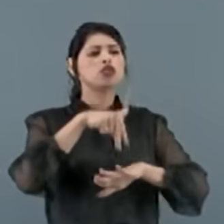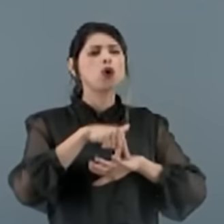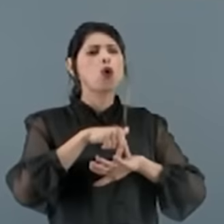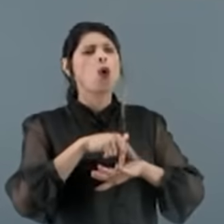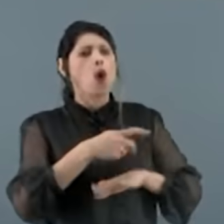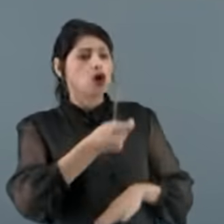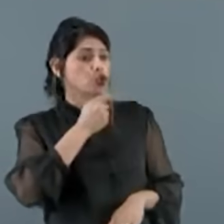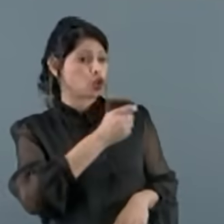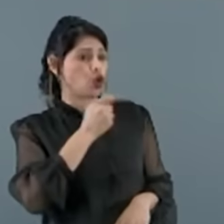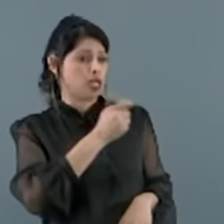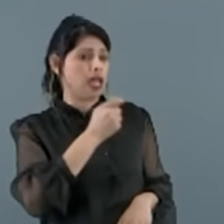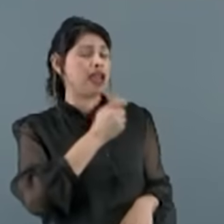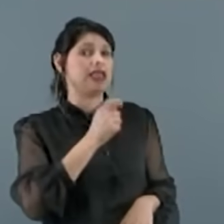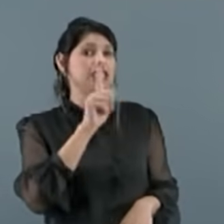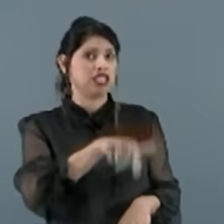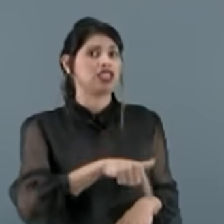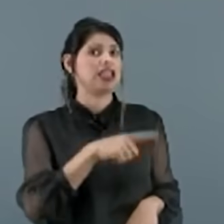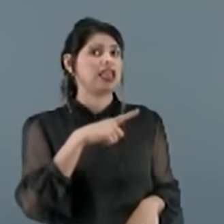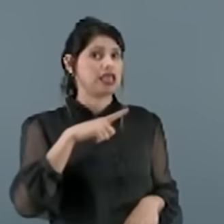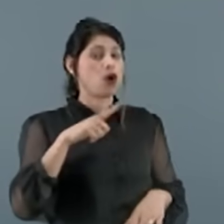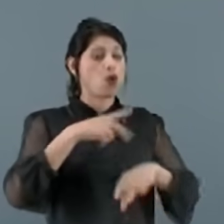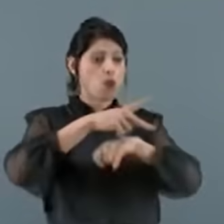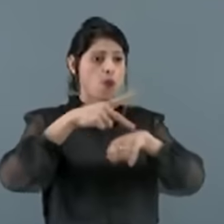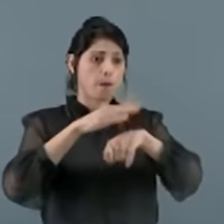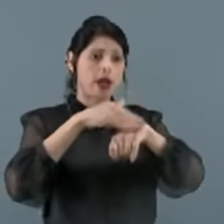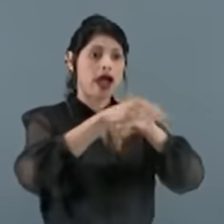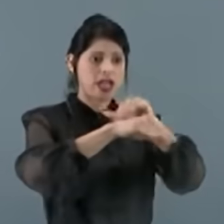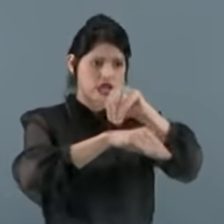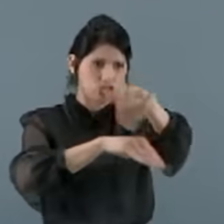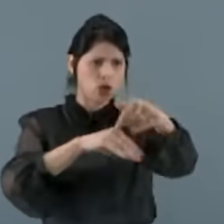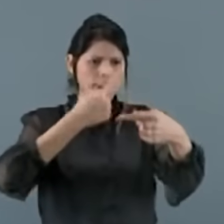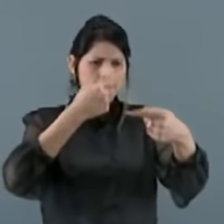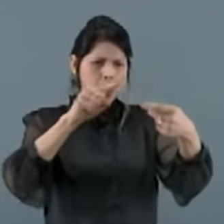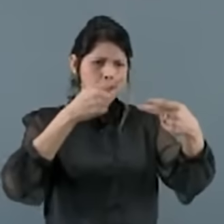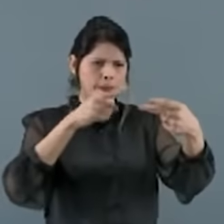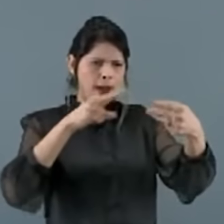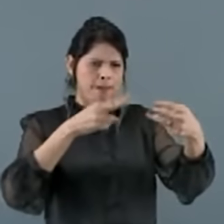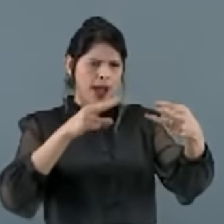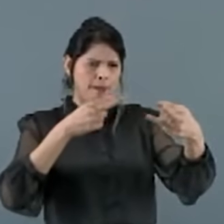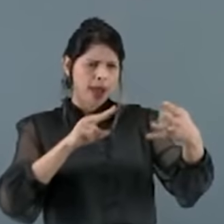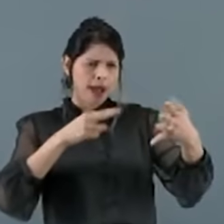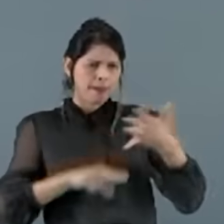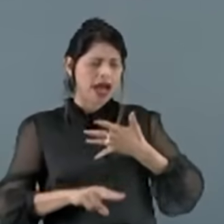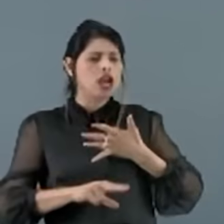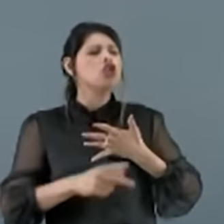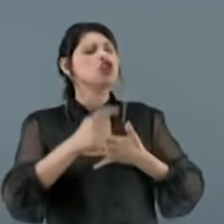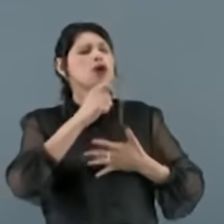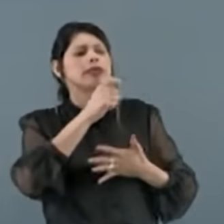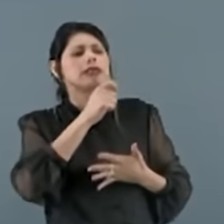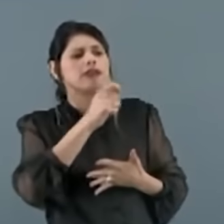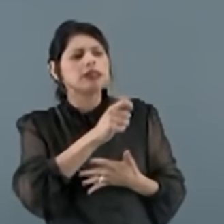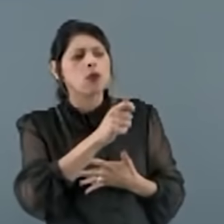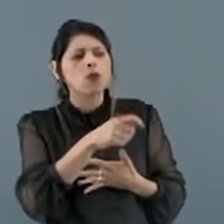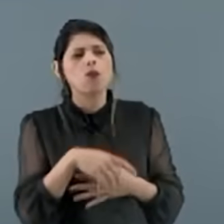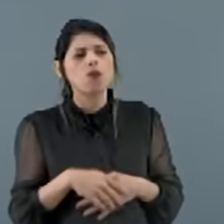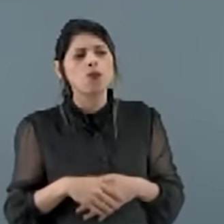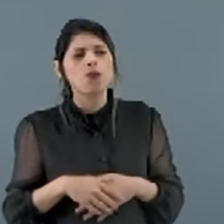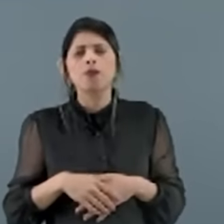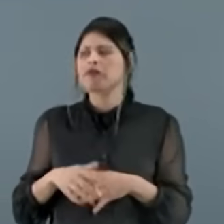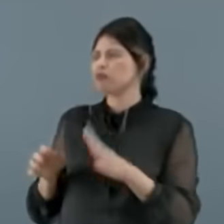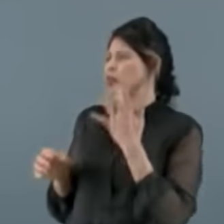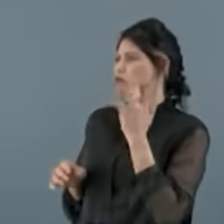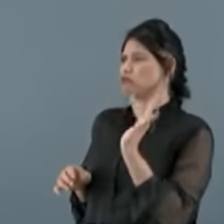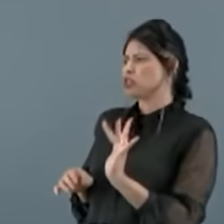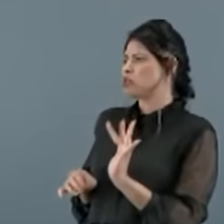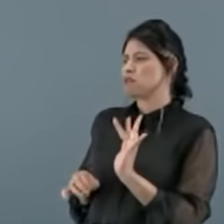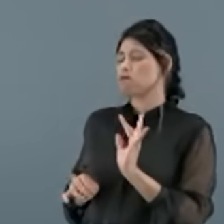exterior, né? Paulo Figueiredo, Rodrigo Constantino, Alan dos Santos, ou pedidos de prisão contra Oswaldo Eustáquio? Não sei, senhor. Perfeito. Só